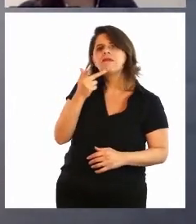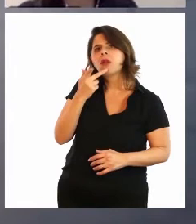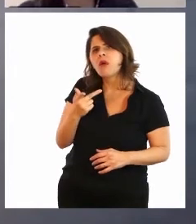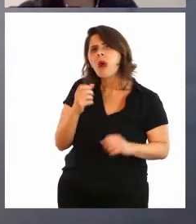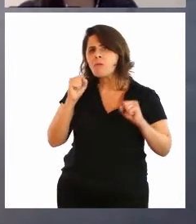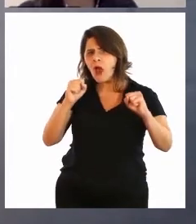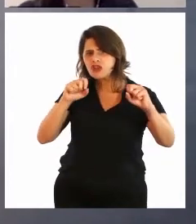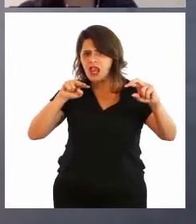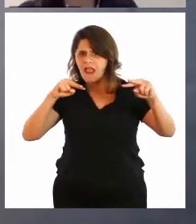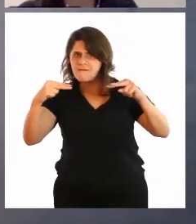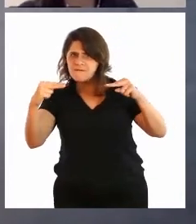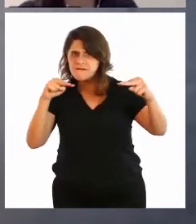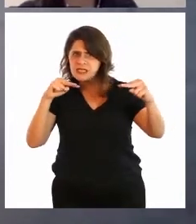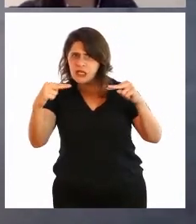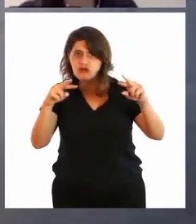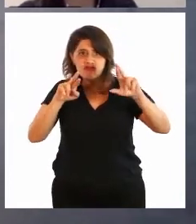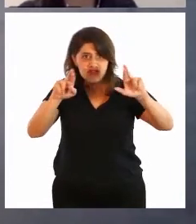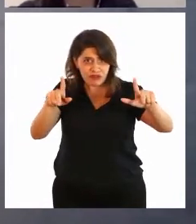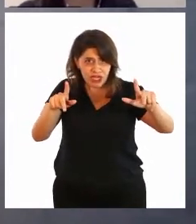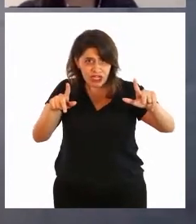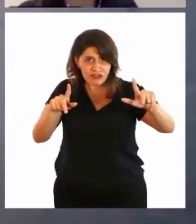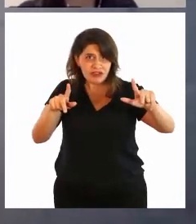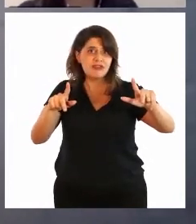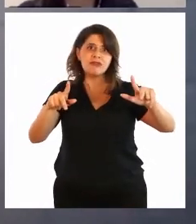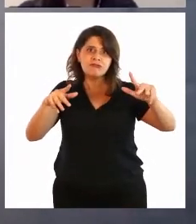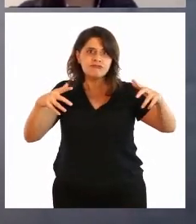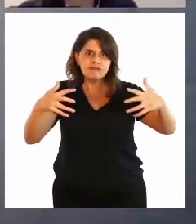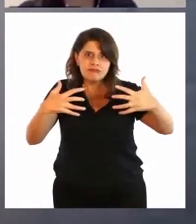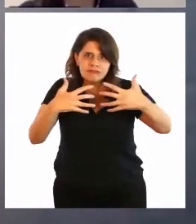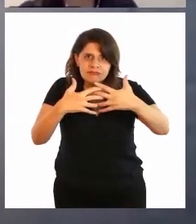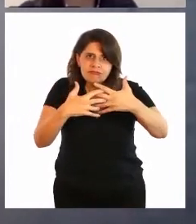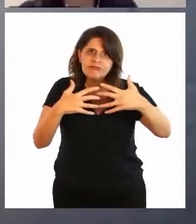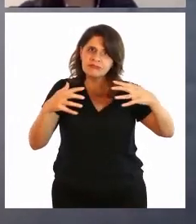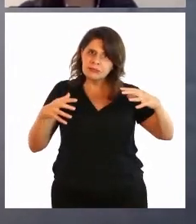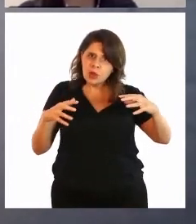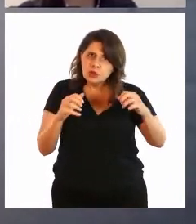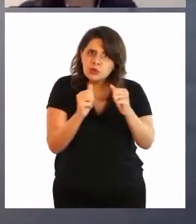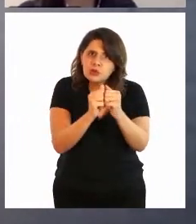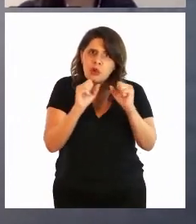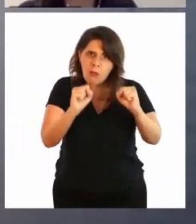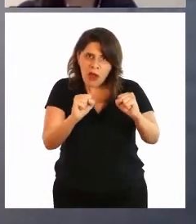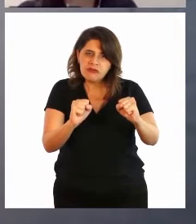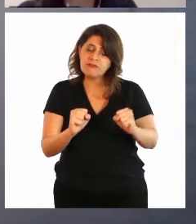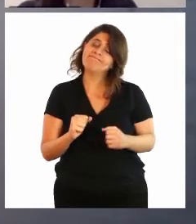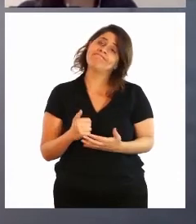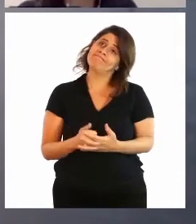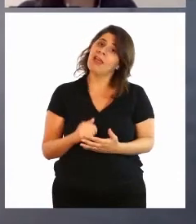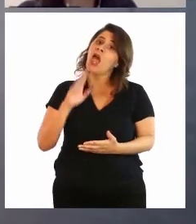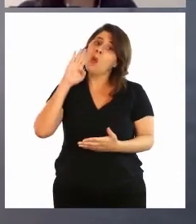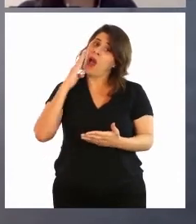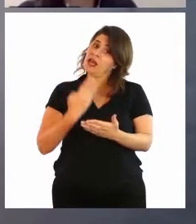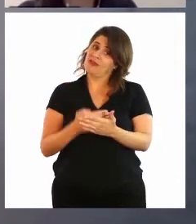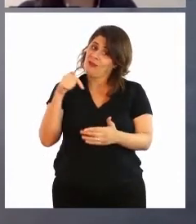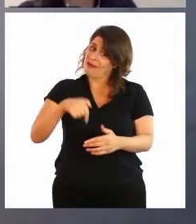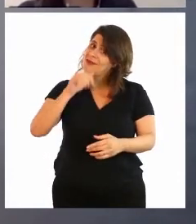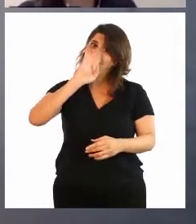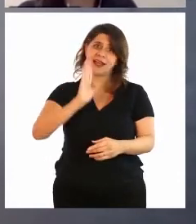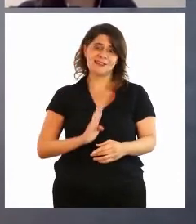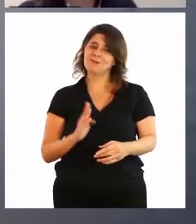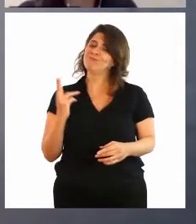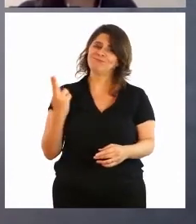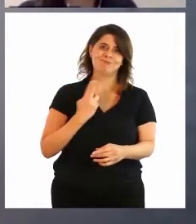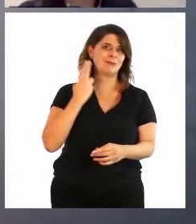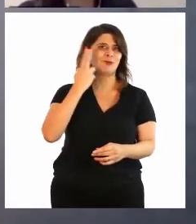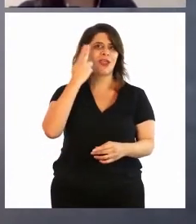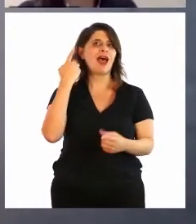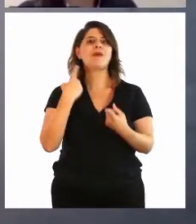coexistir? Acredito que hoje no Brasil não, pelo fato que esta coexistência acontece com a devida